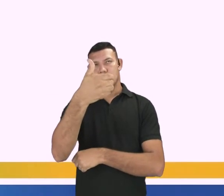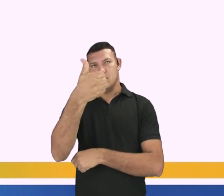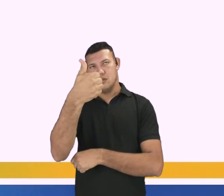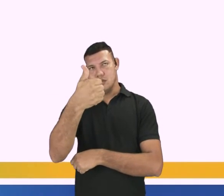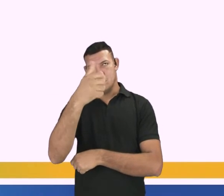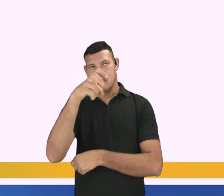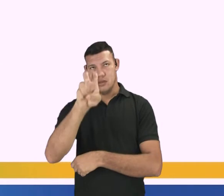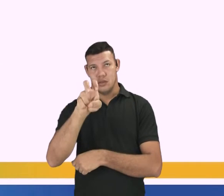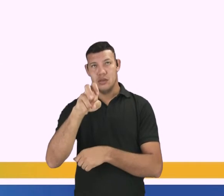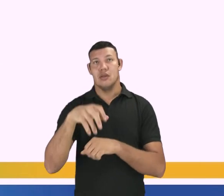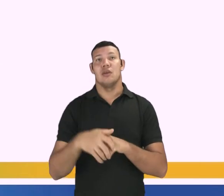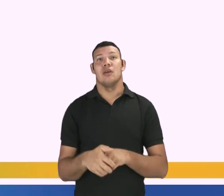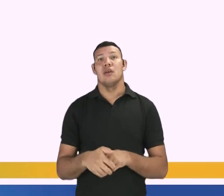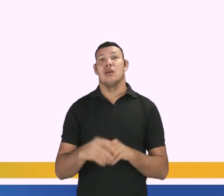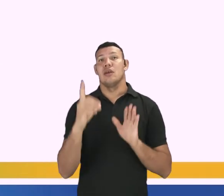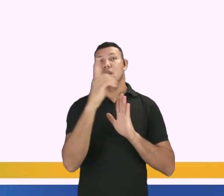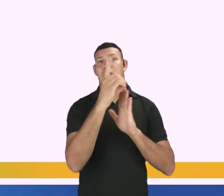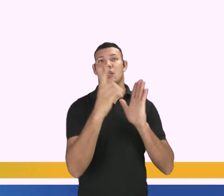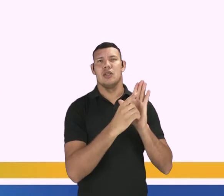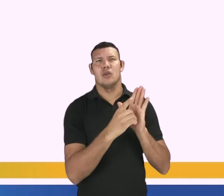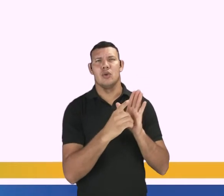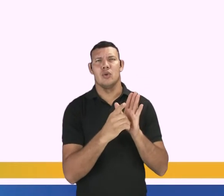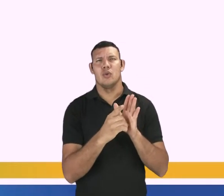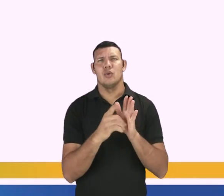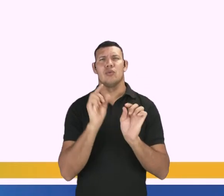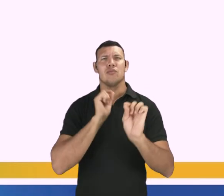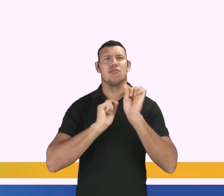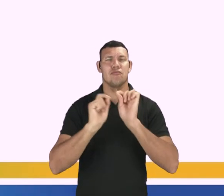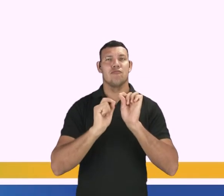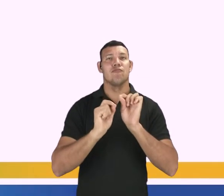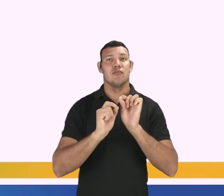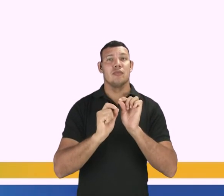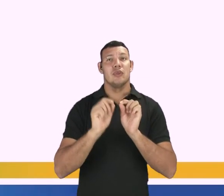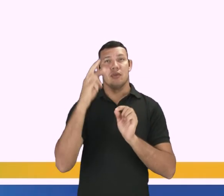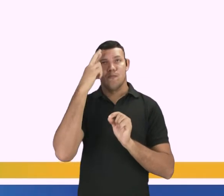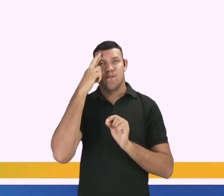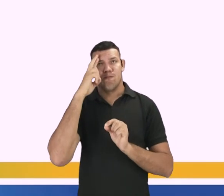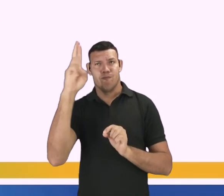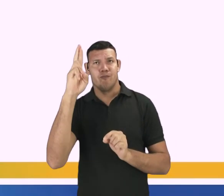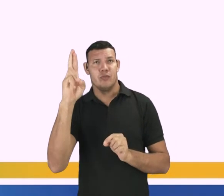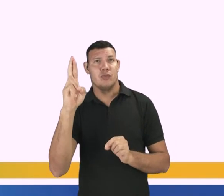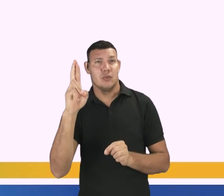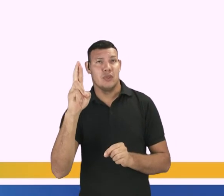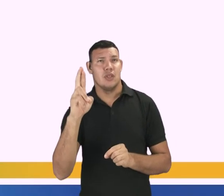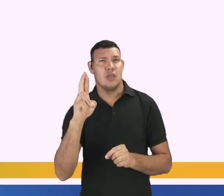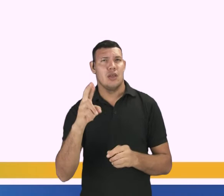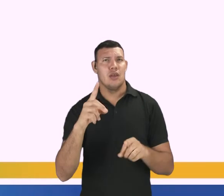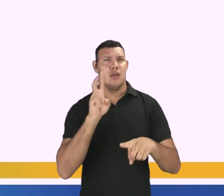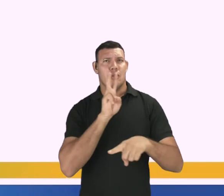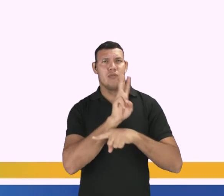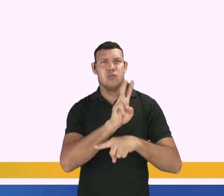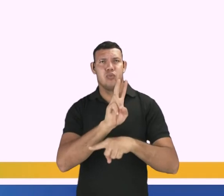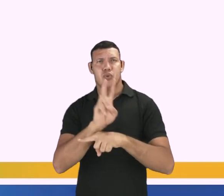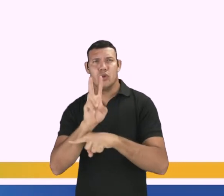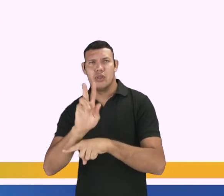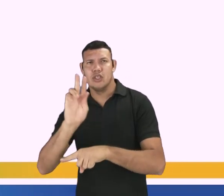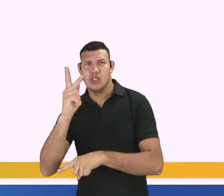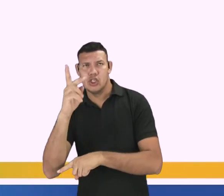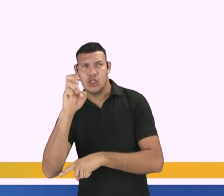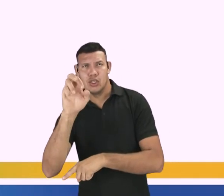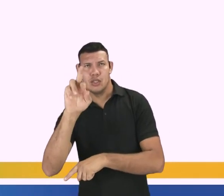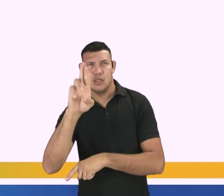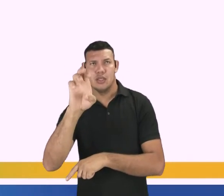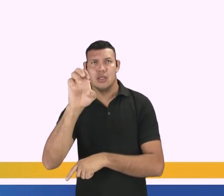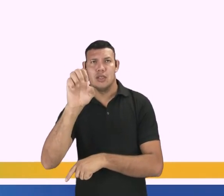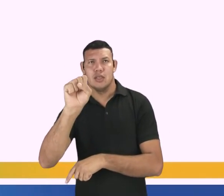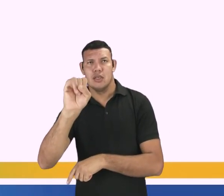protegessem heresias em seus territórios, ameaçando-os até a perda do domínio. Já antes